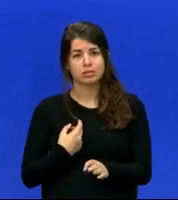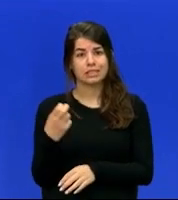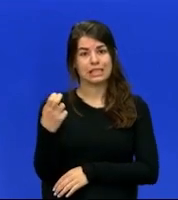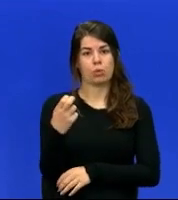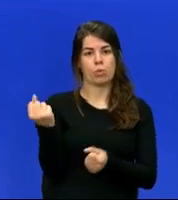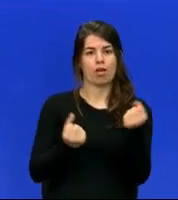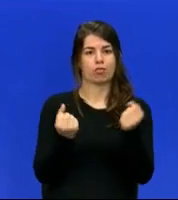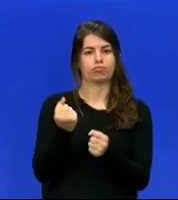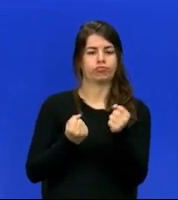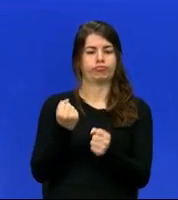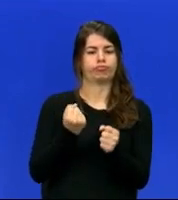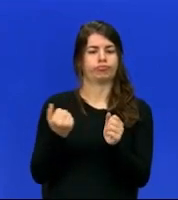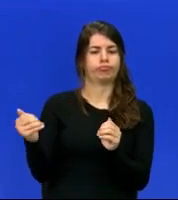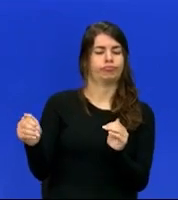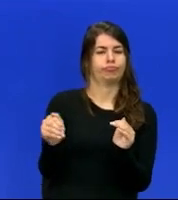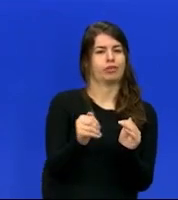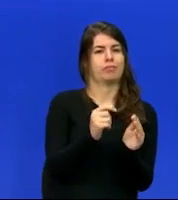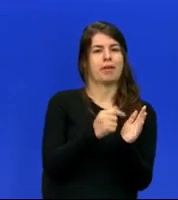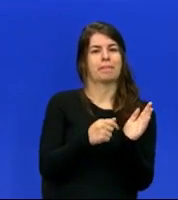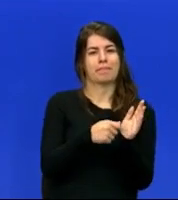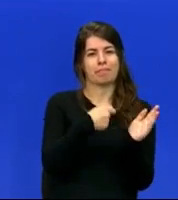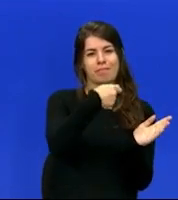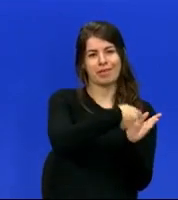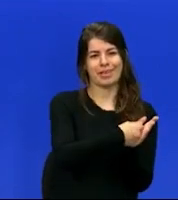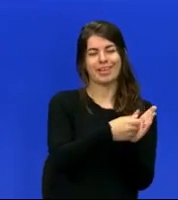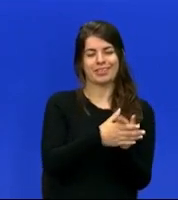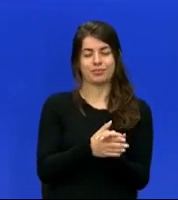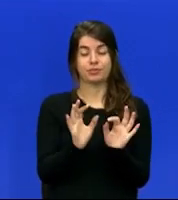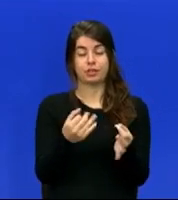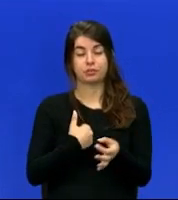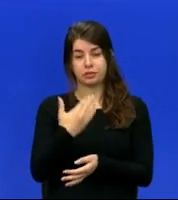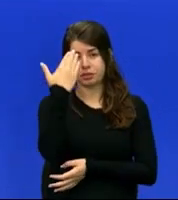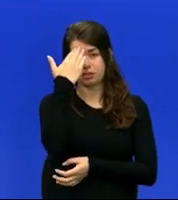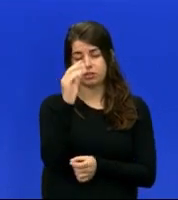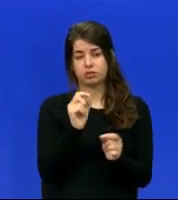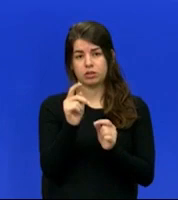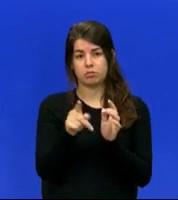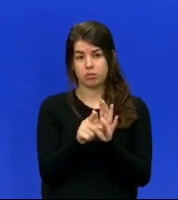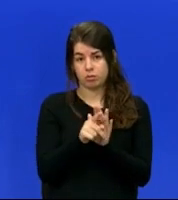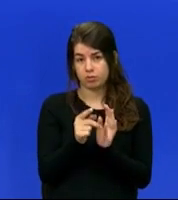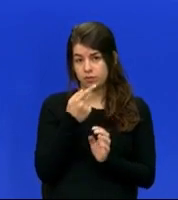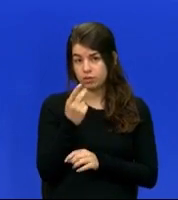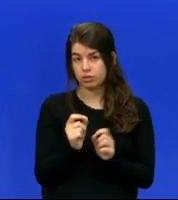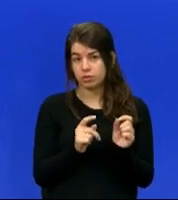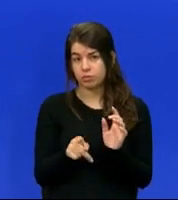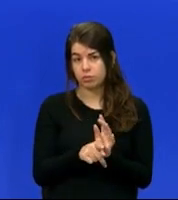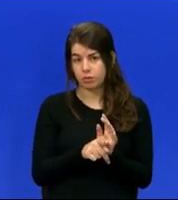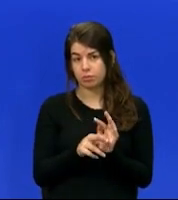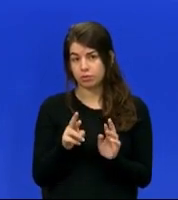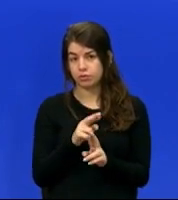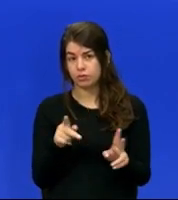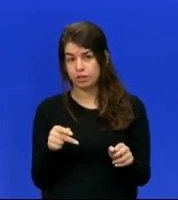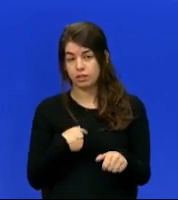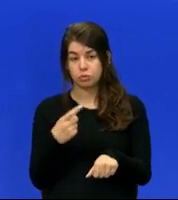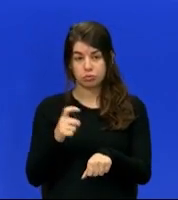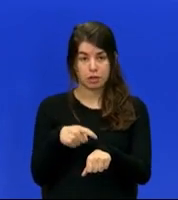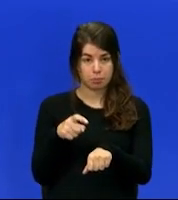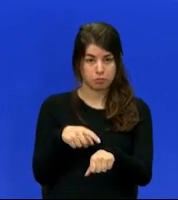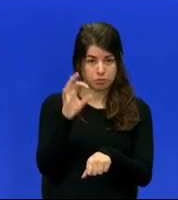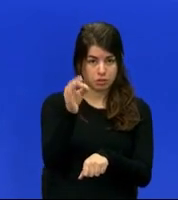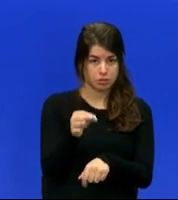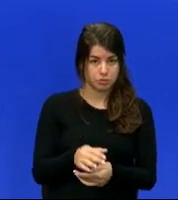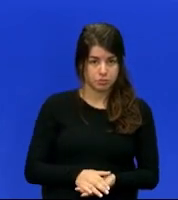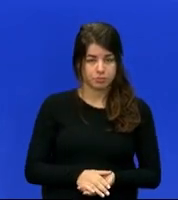carros nos próximos 2 minutos? Entendemos que nós estamos trabalhando aqui com uma variável de tempo, não